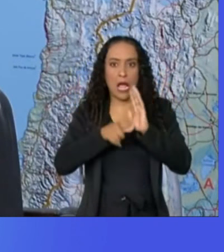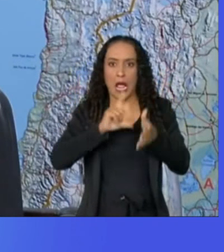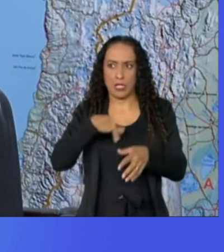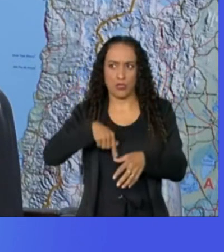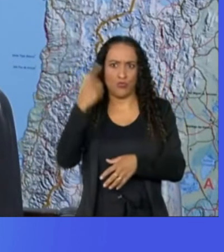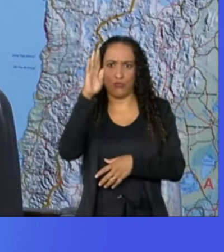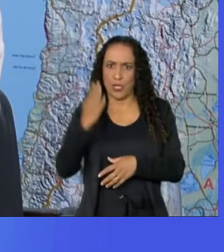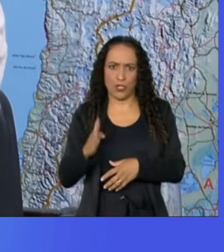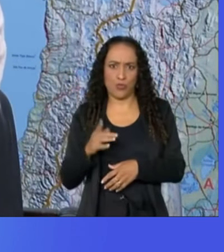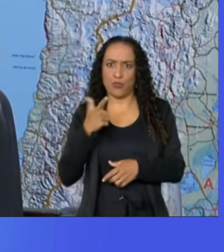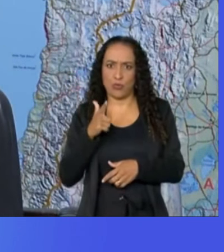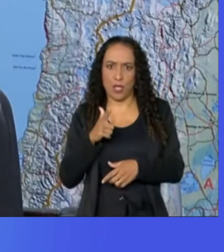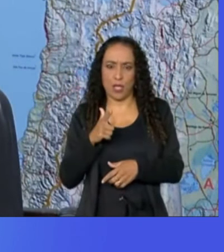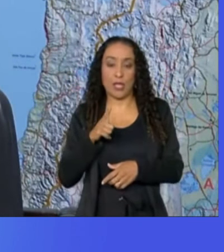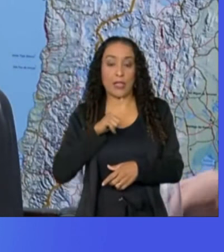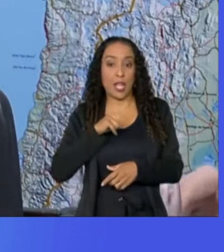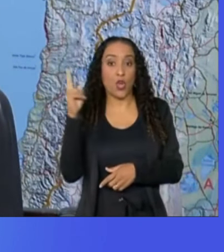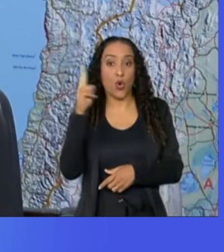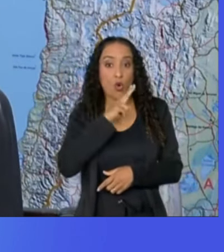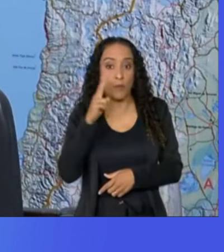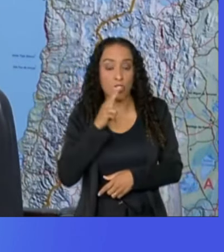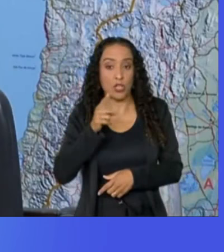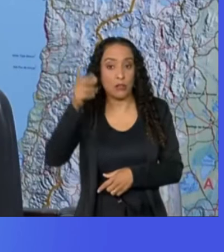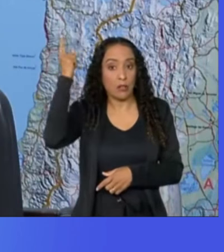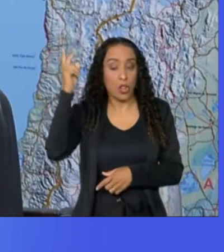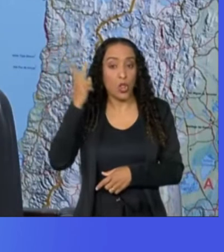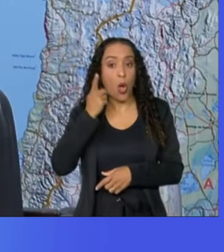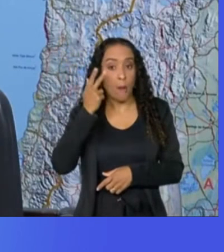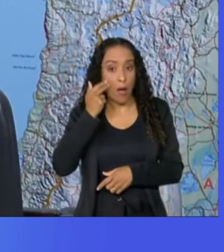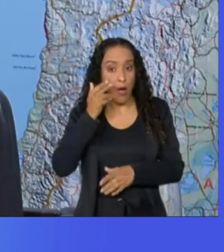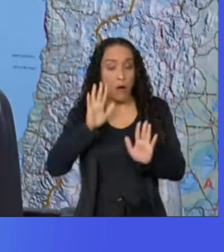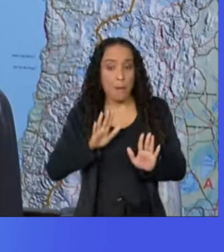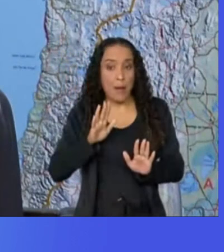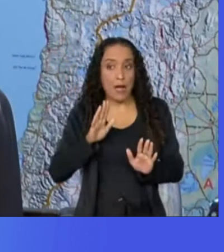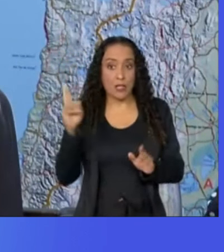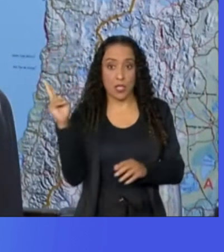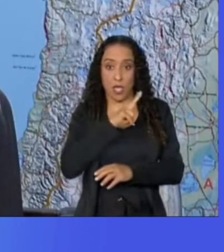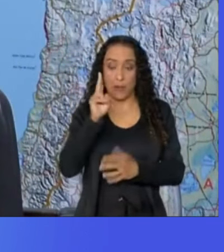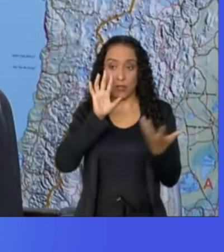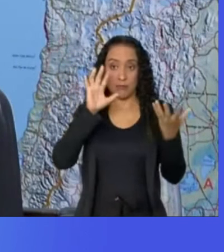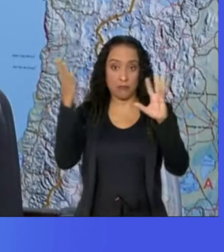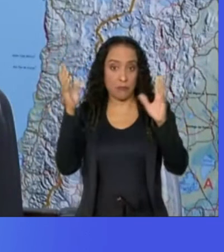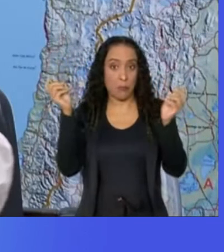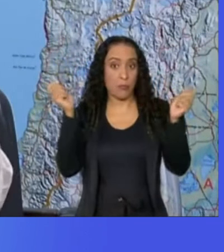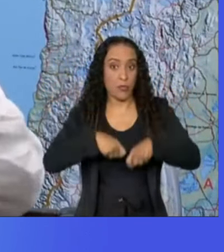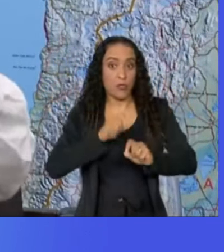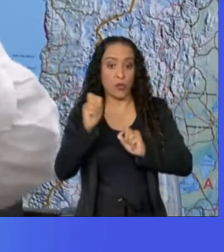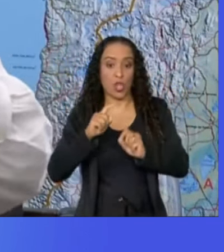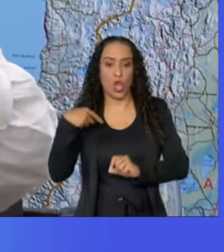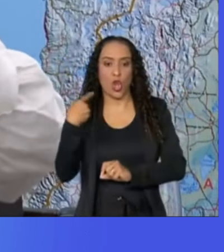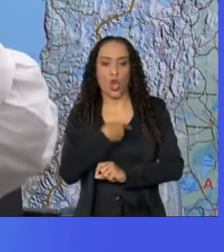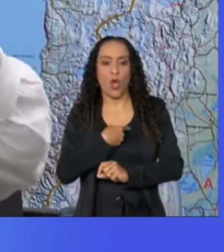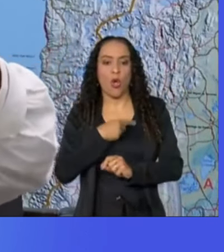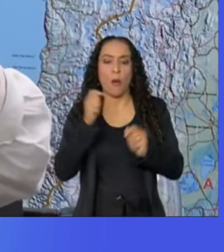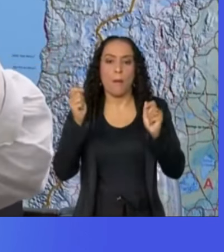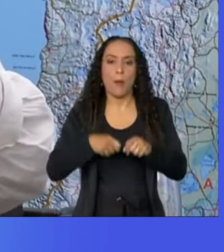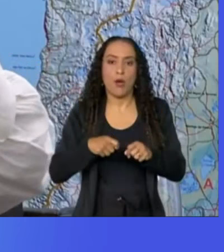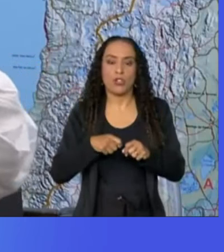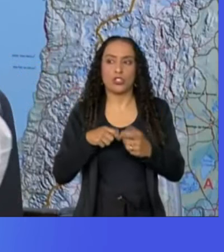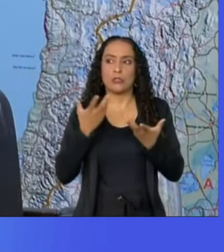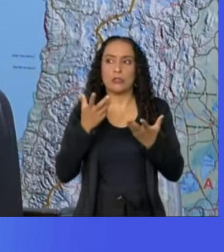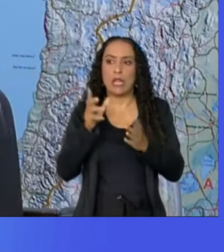Brasil existe a emergência pro velho normal a emergência climática ela permite que a gente possa sair da